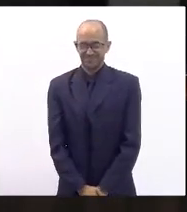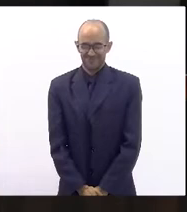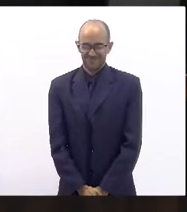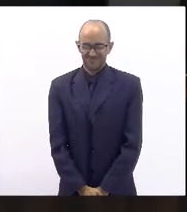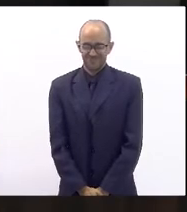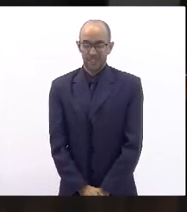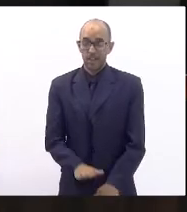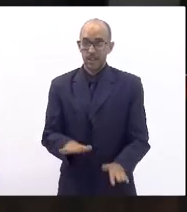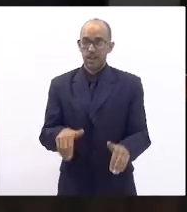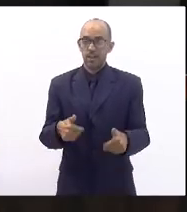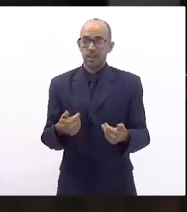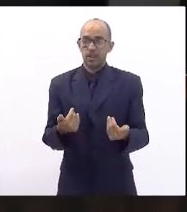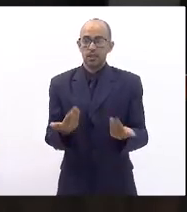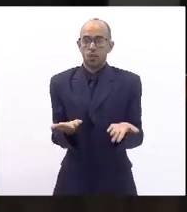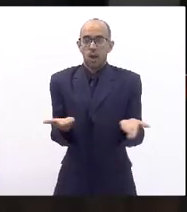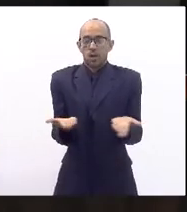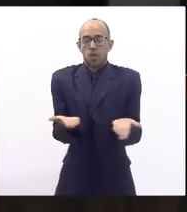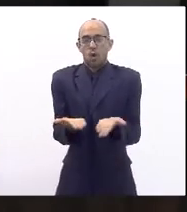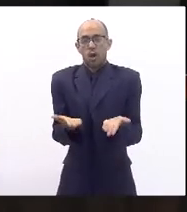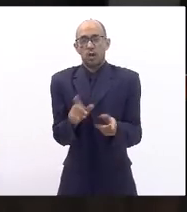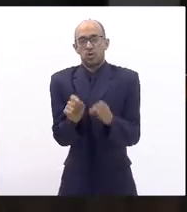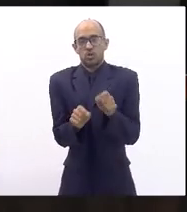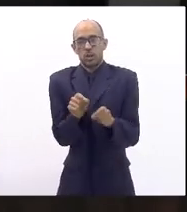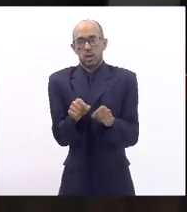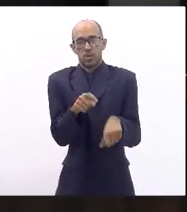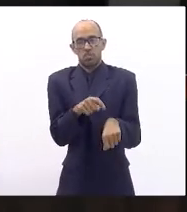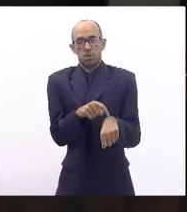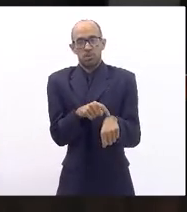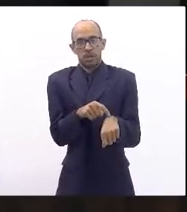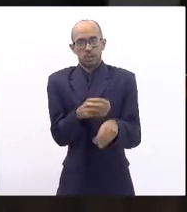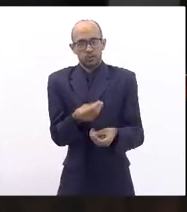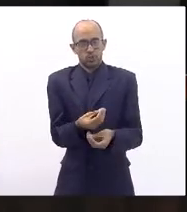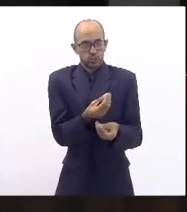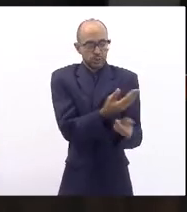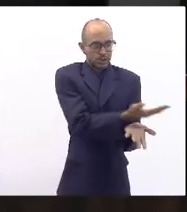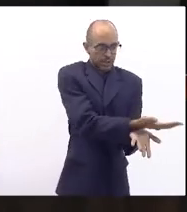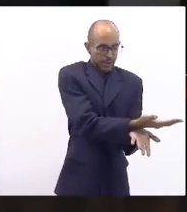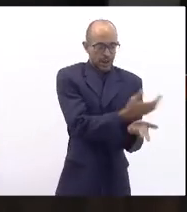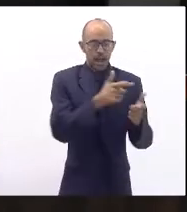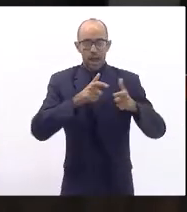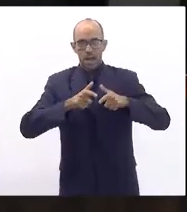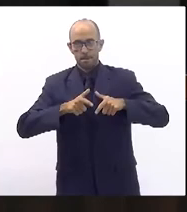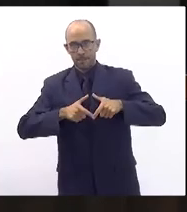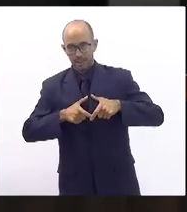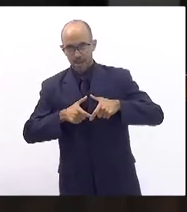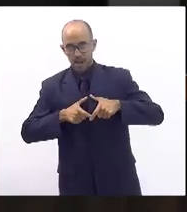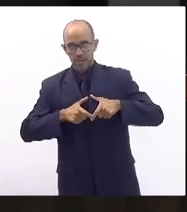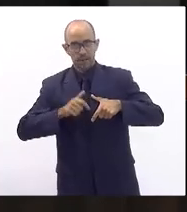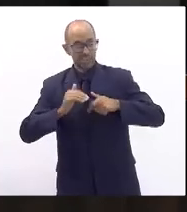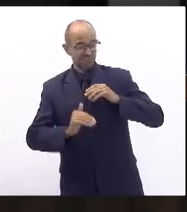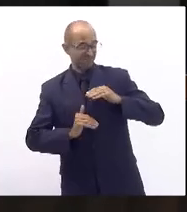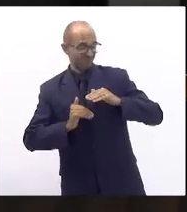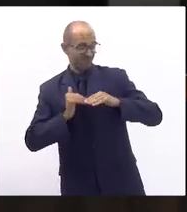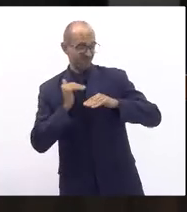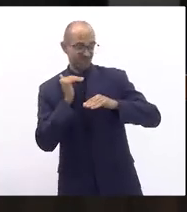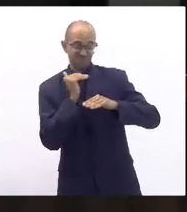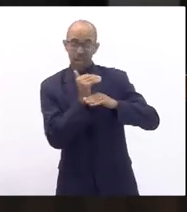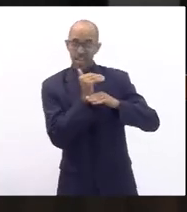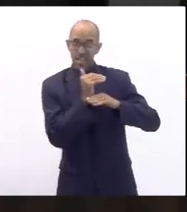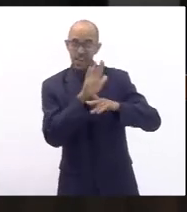então chegado o momento solene da entrega da medalha mais alta comenda desta casa